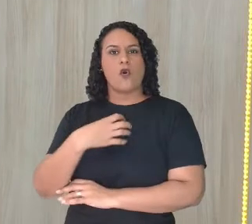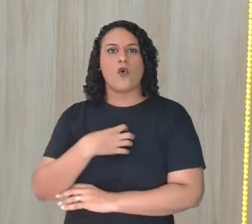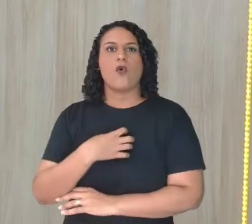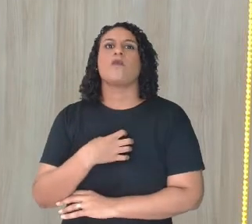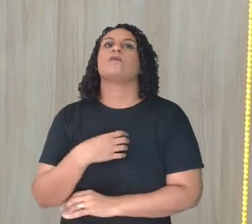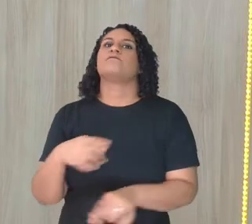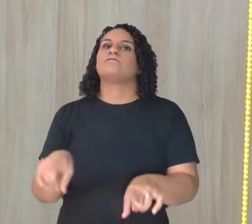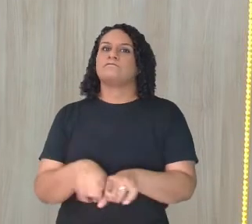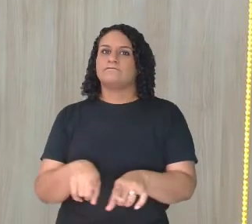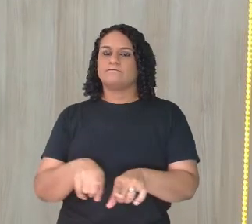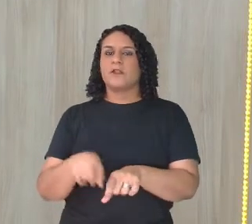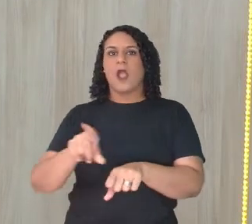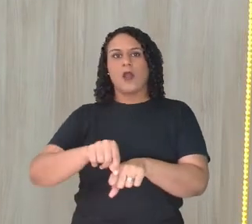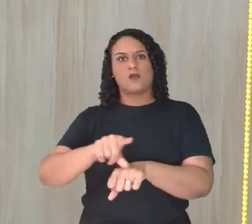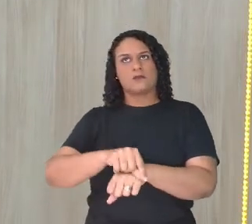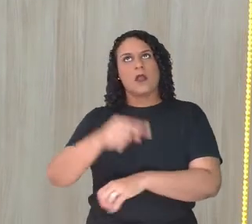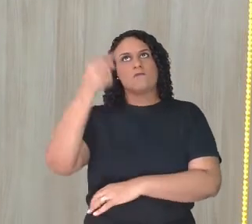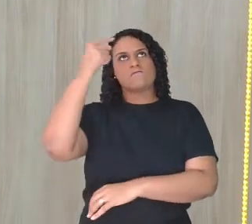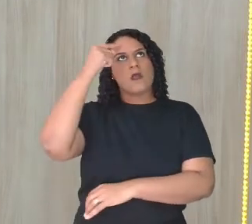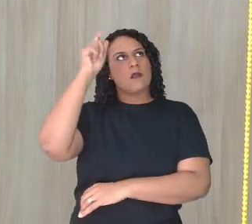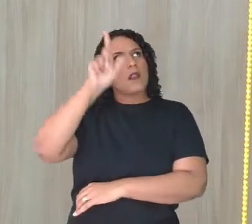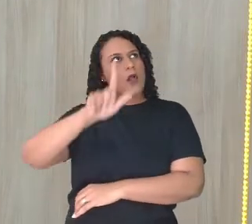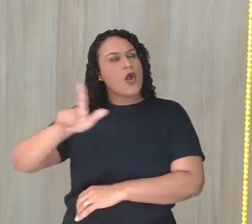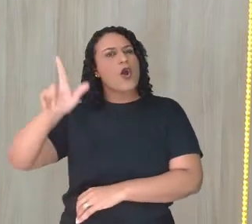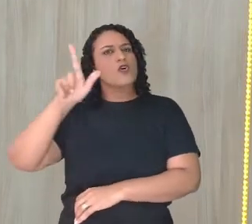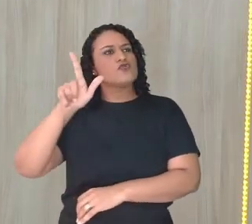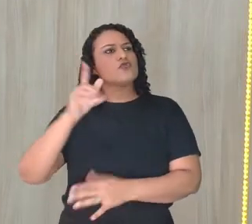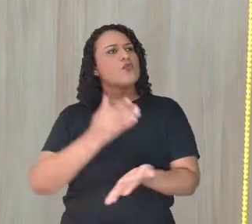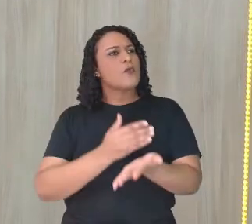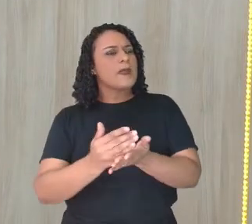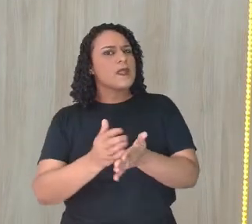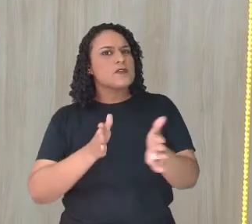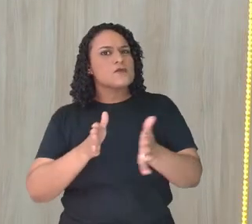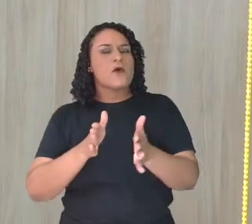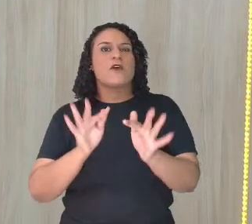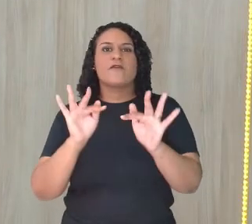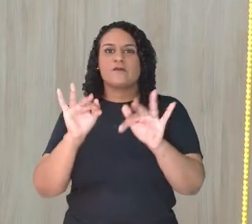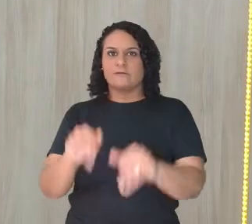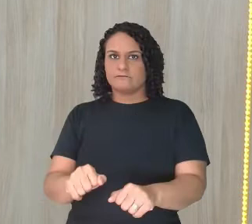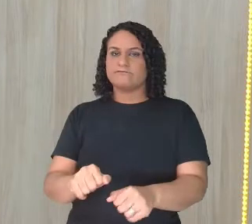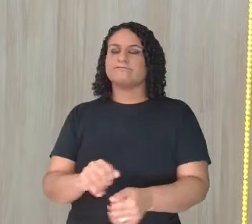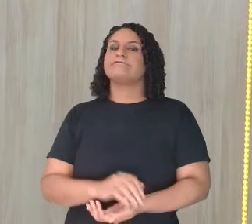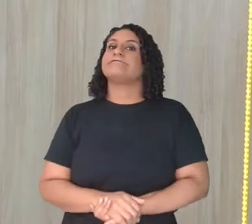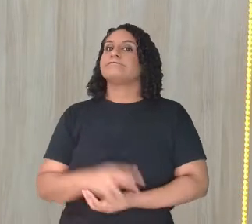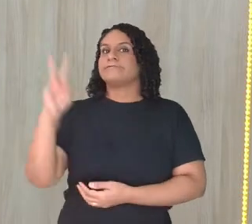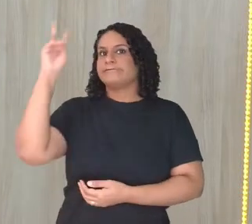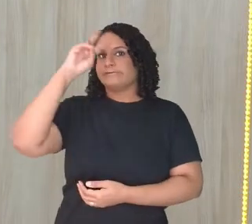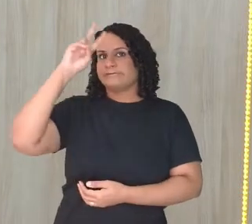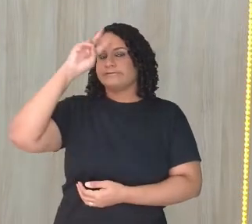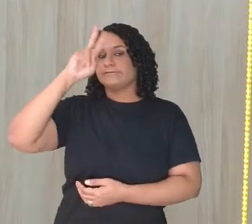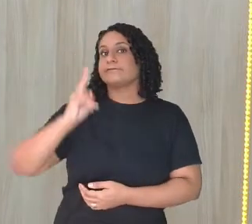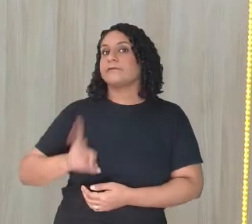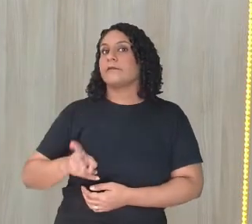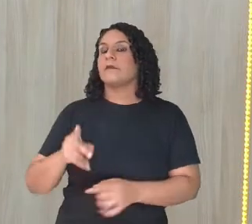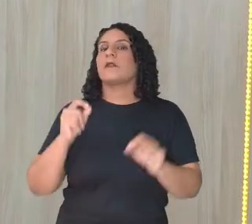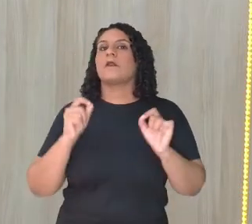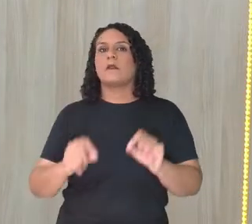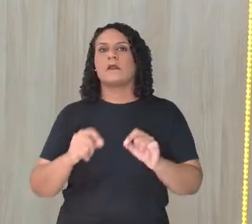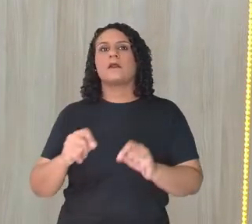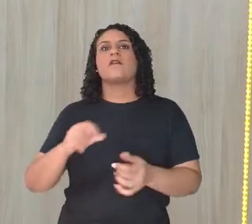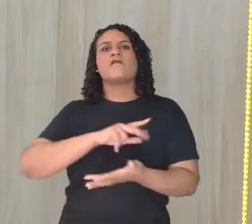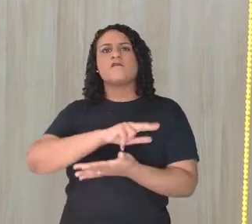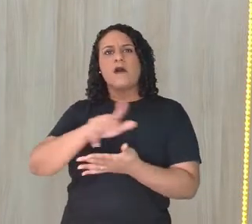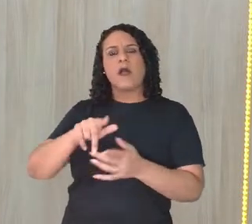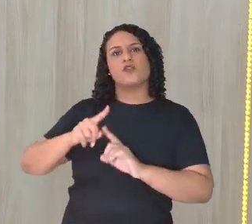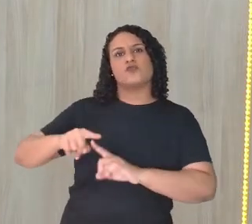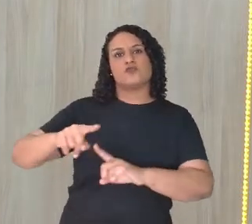com processo lógico, início, meio e fim, tá certo? E muito bem consistente. Lembrem-se sempre que há vários tipos